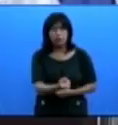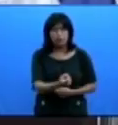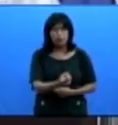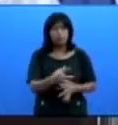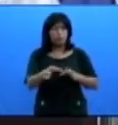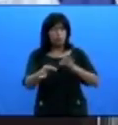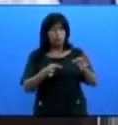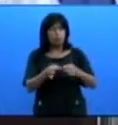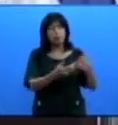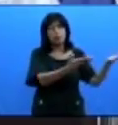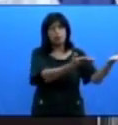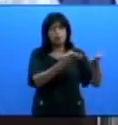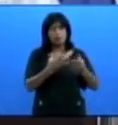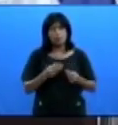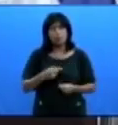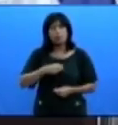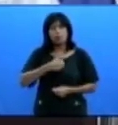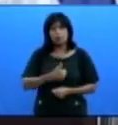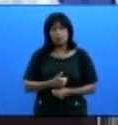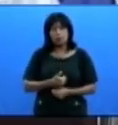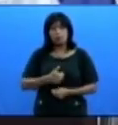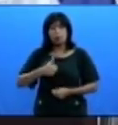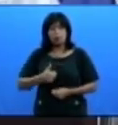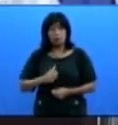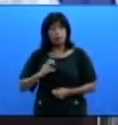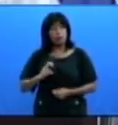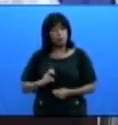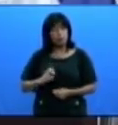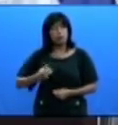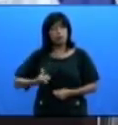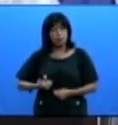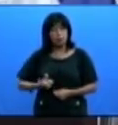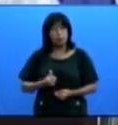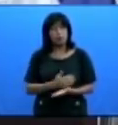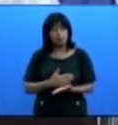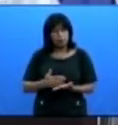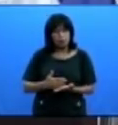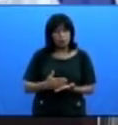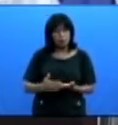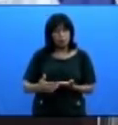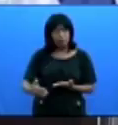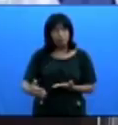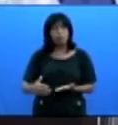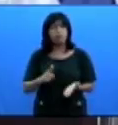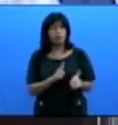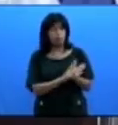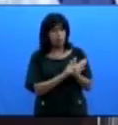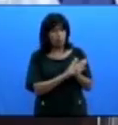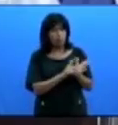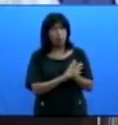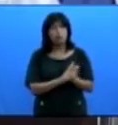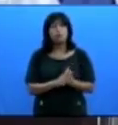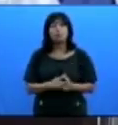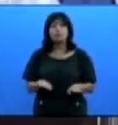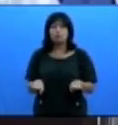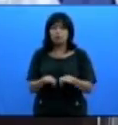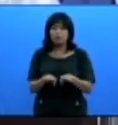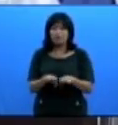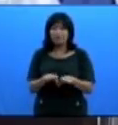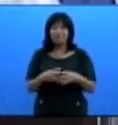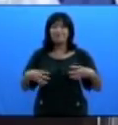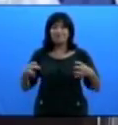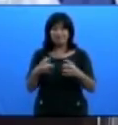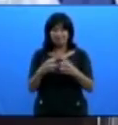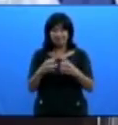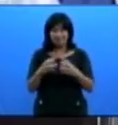recebeu 1.156 emendas de autoria dos vereadores e também da Comissão de Finanças e Orçamento